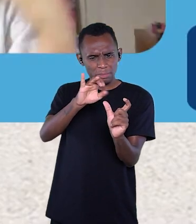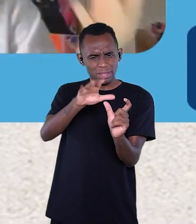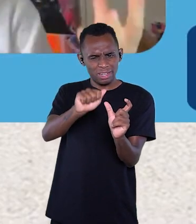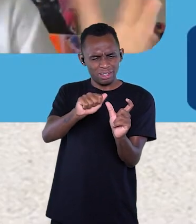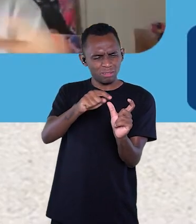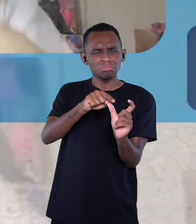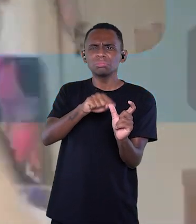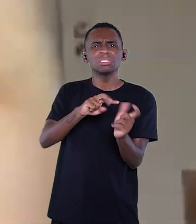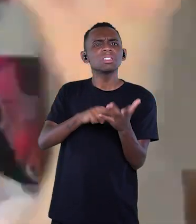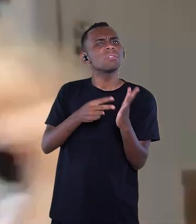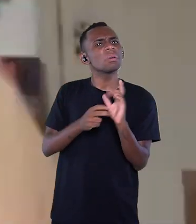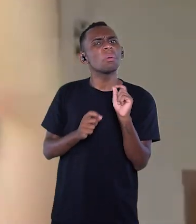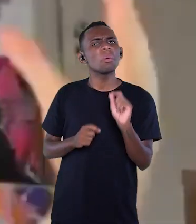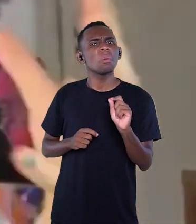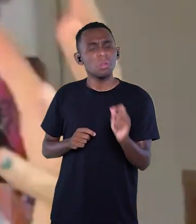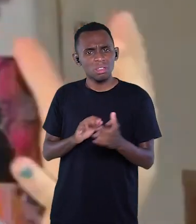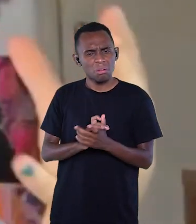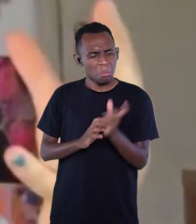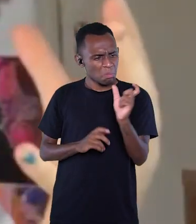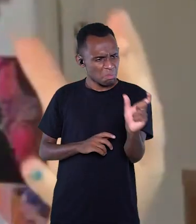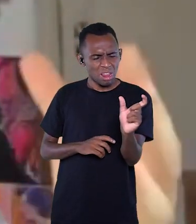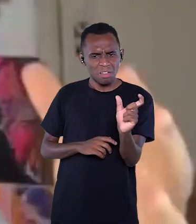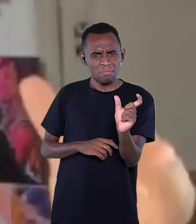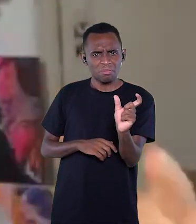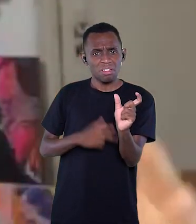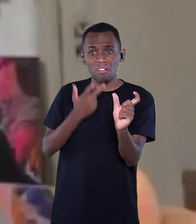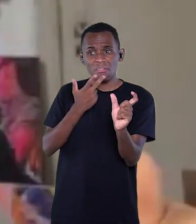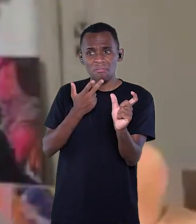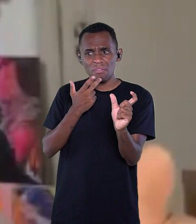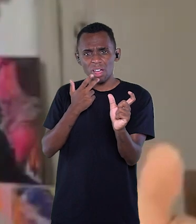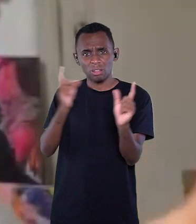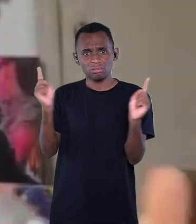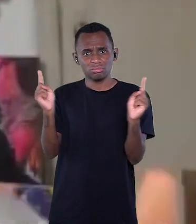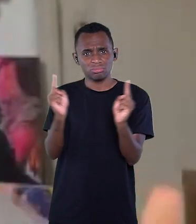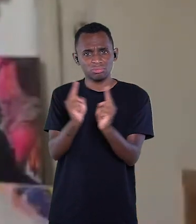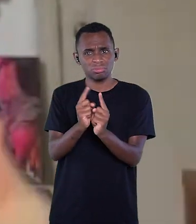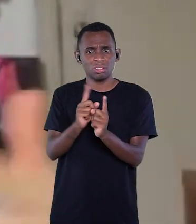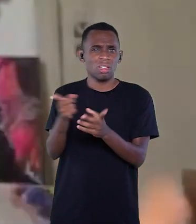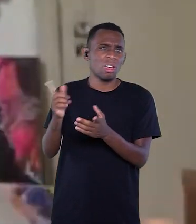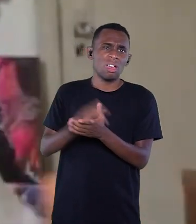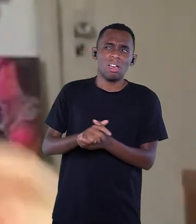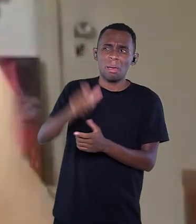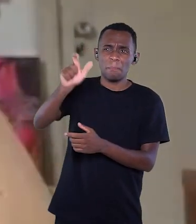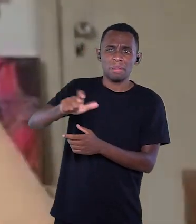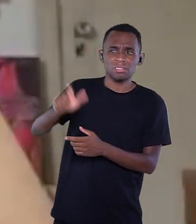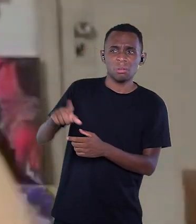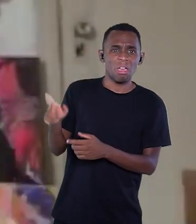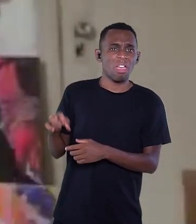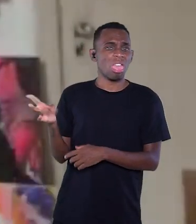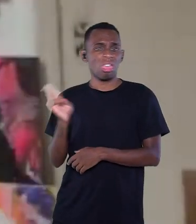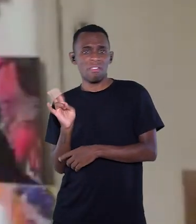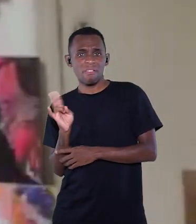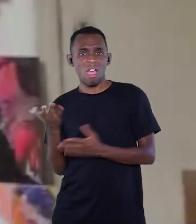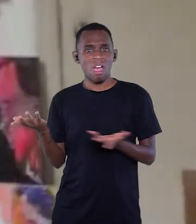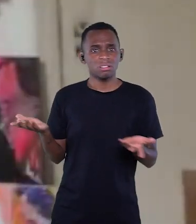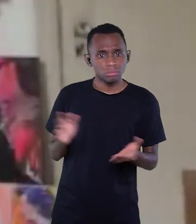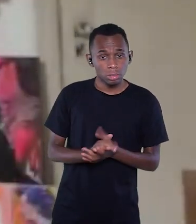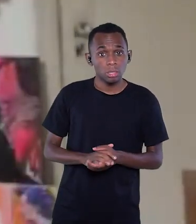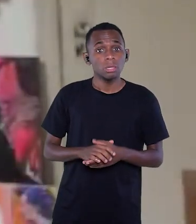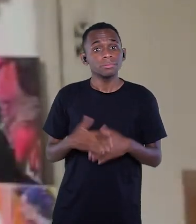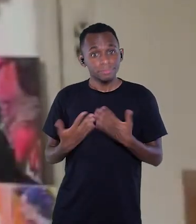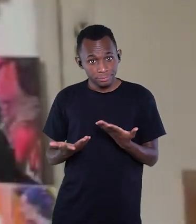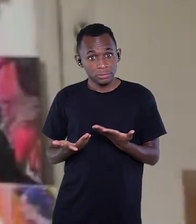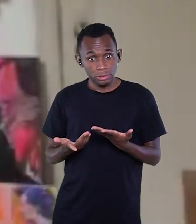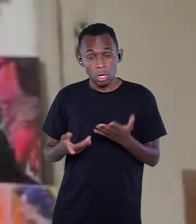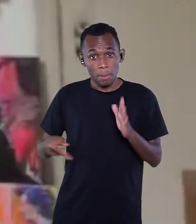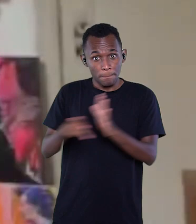assim, o que é isso, né, é uma palavra que a gente fala até menos, assim, do que, fulano é viado, não sei o quê, esse tipo, até